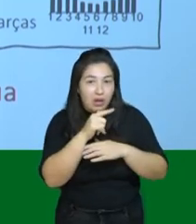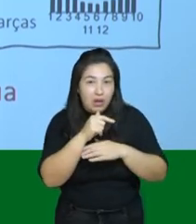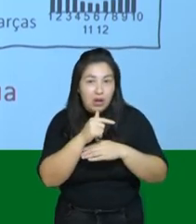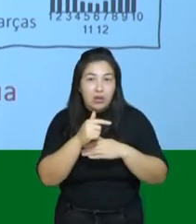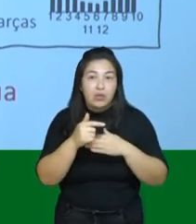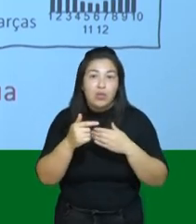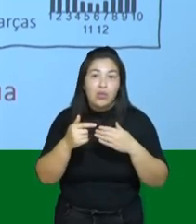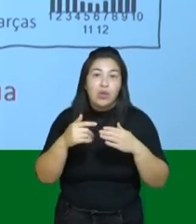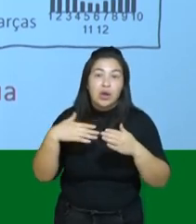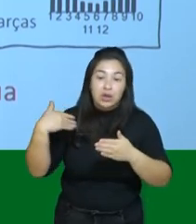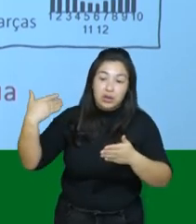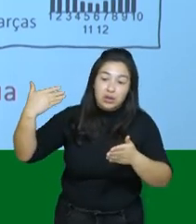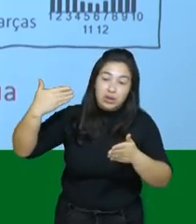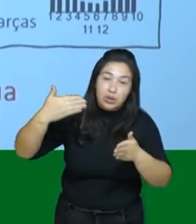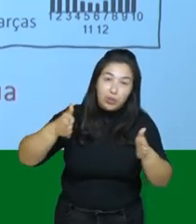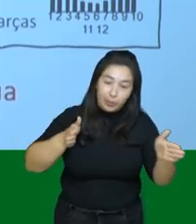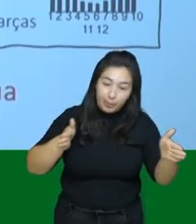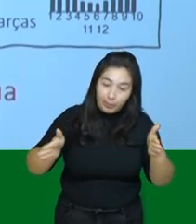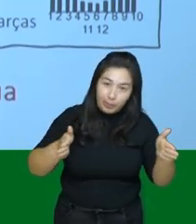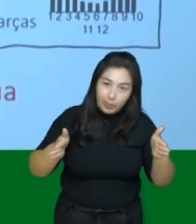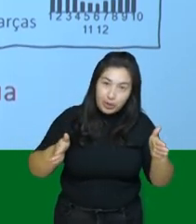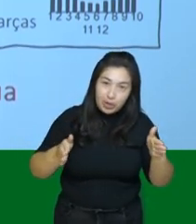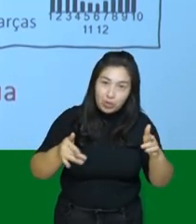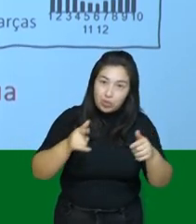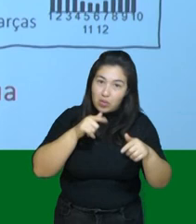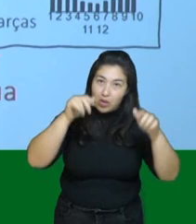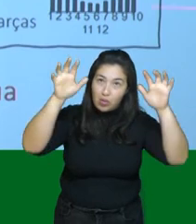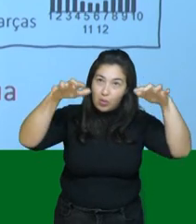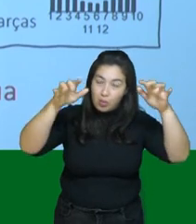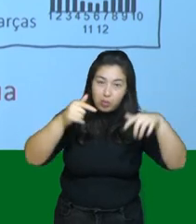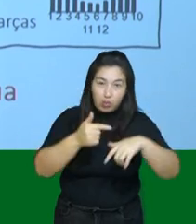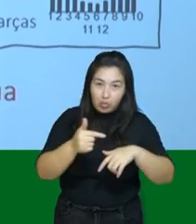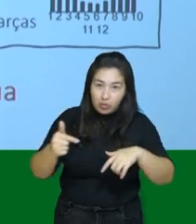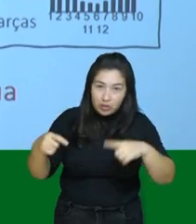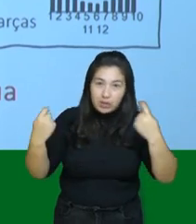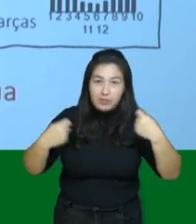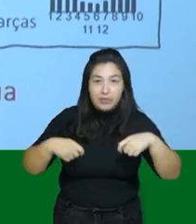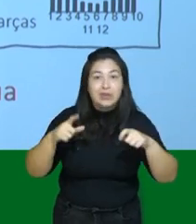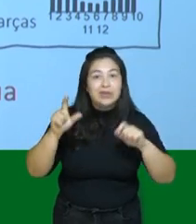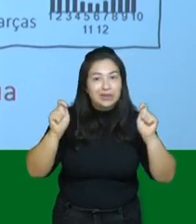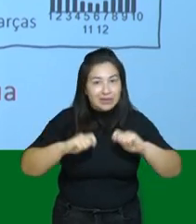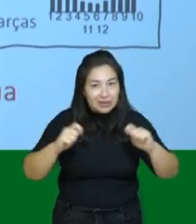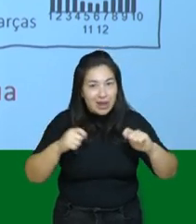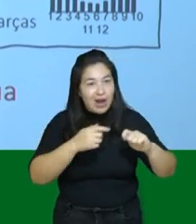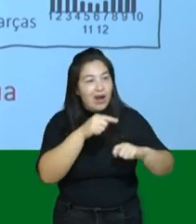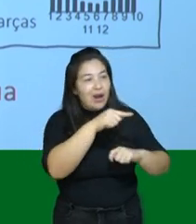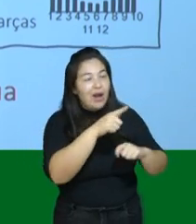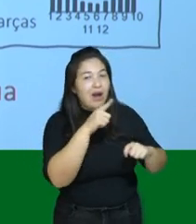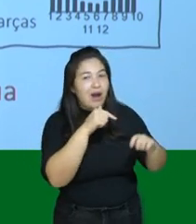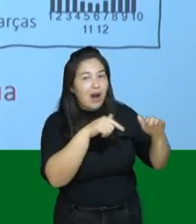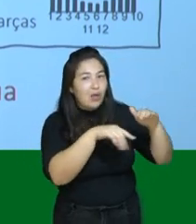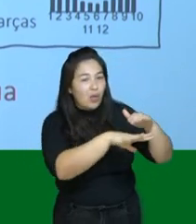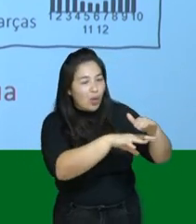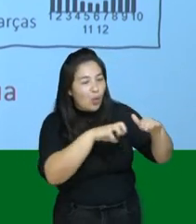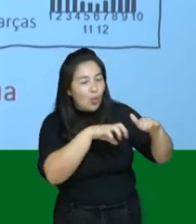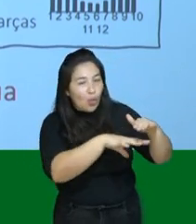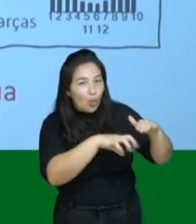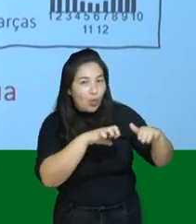as cidades durante a estação seca. Mas o sul do país, a gente tem, né, é abençoado, é